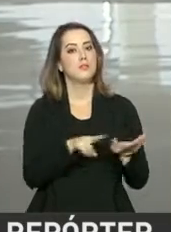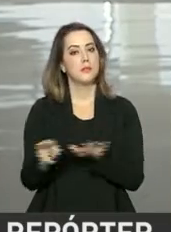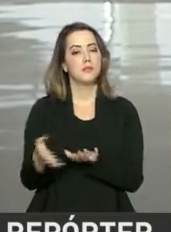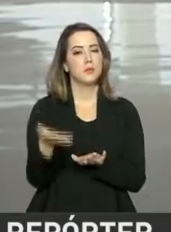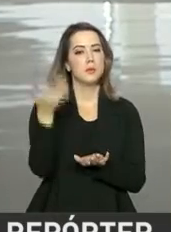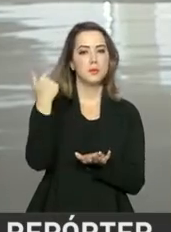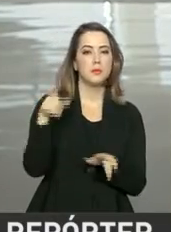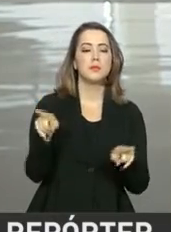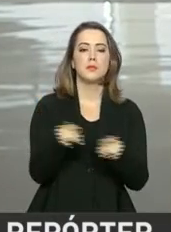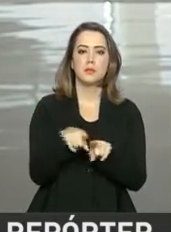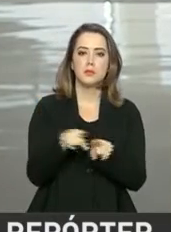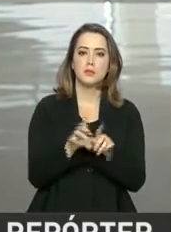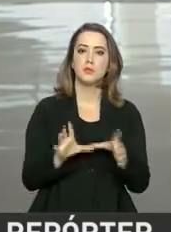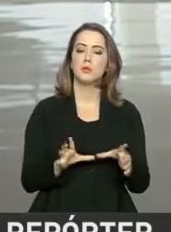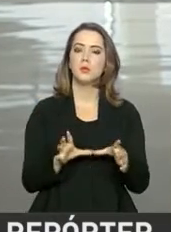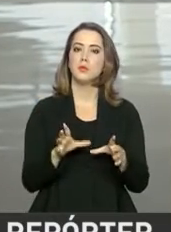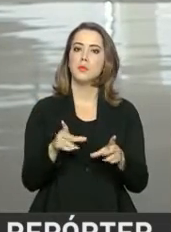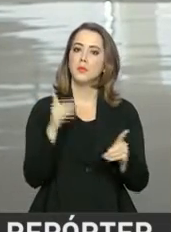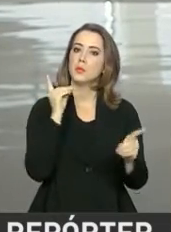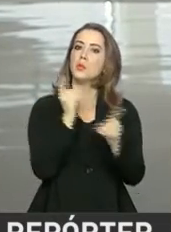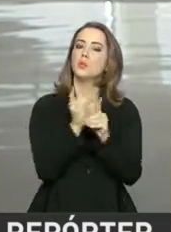recebeu